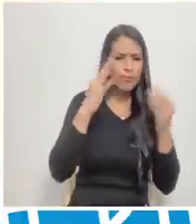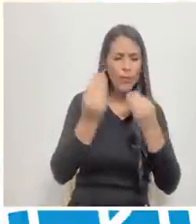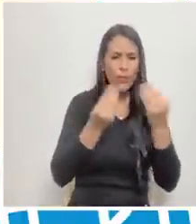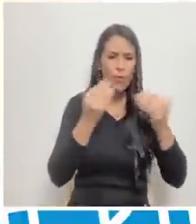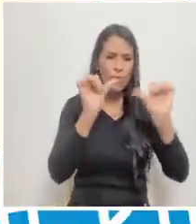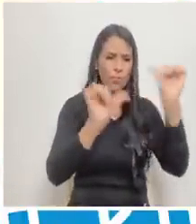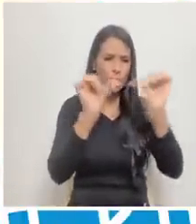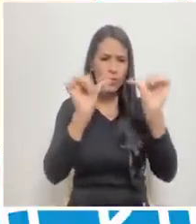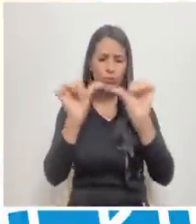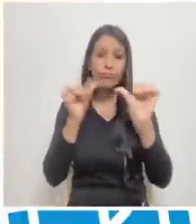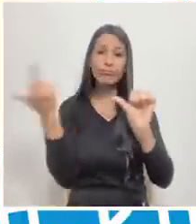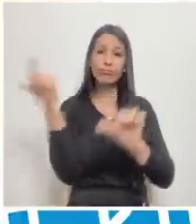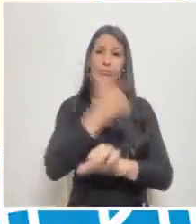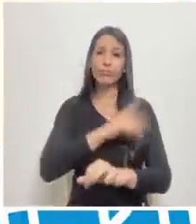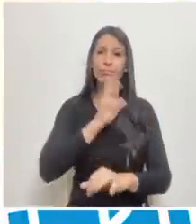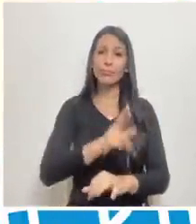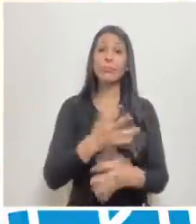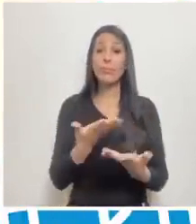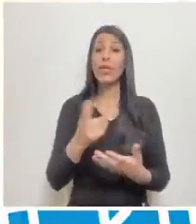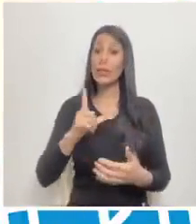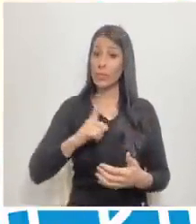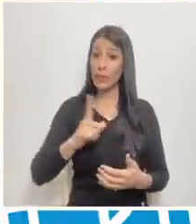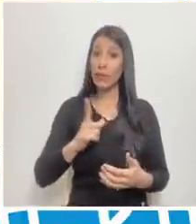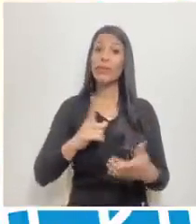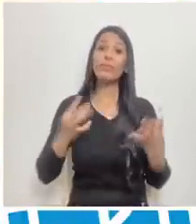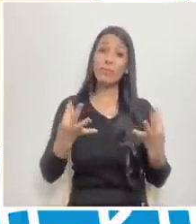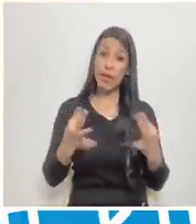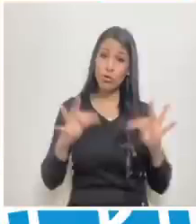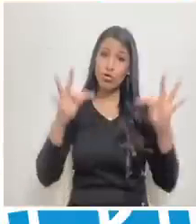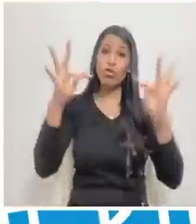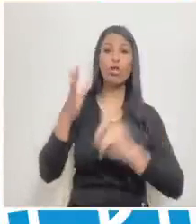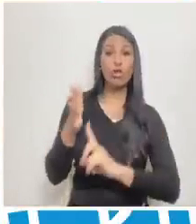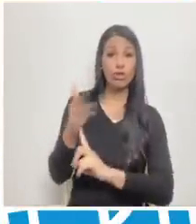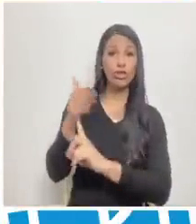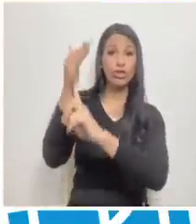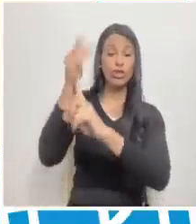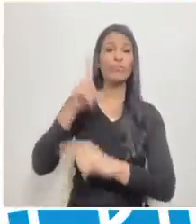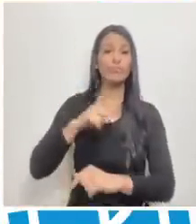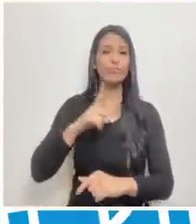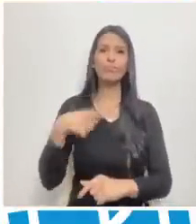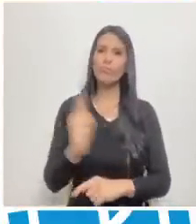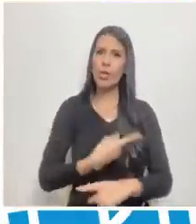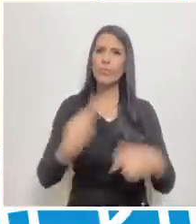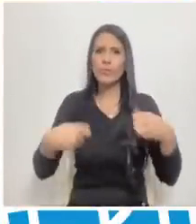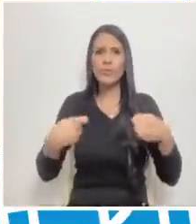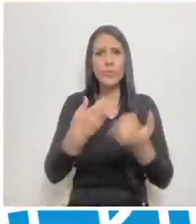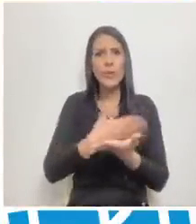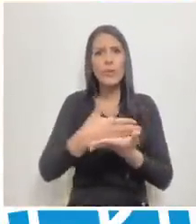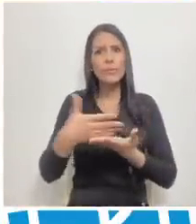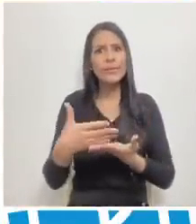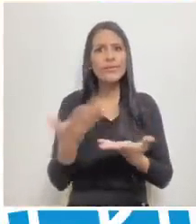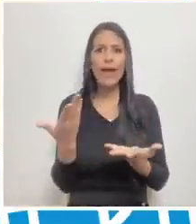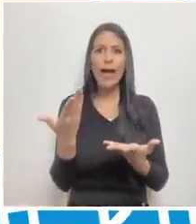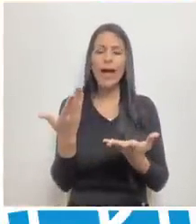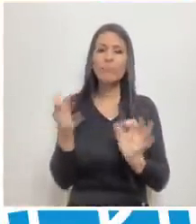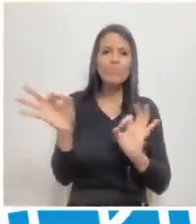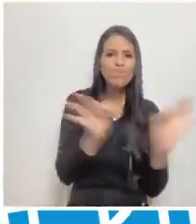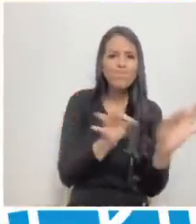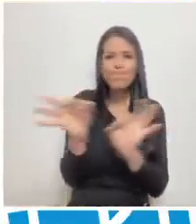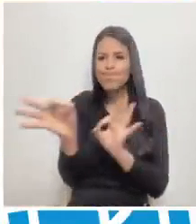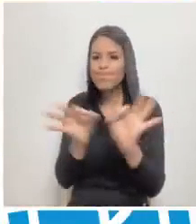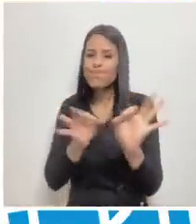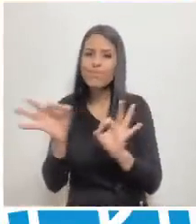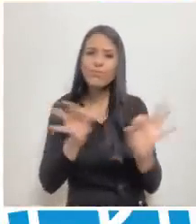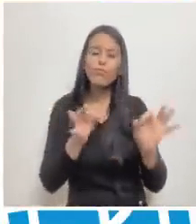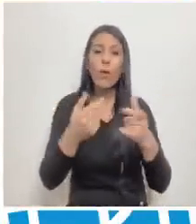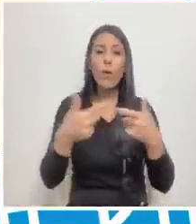temos tecnologia para isso, temos que começar a desenvolver bancos de itens que contemplem essa